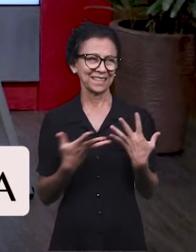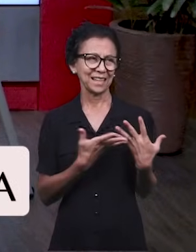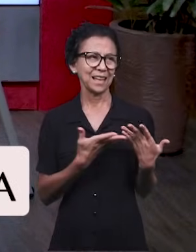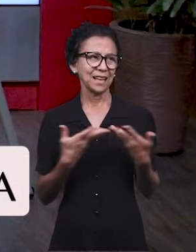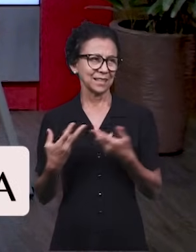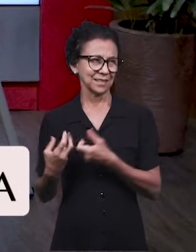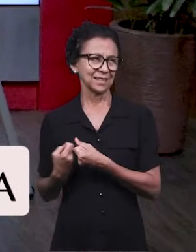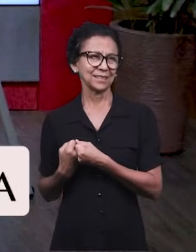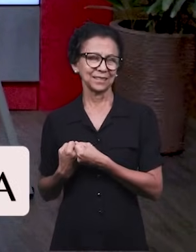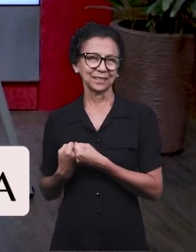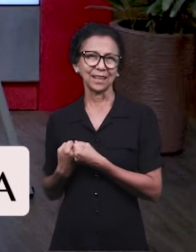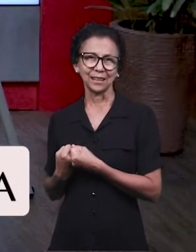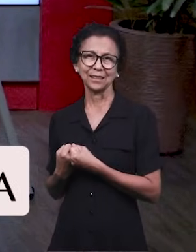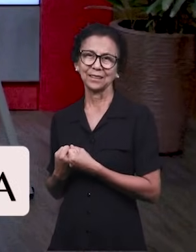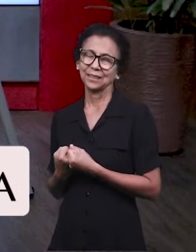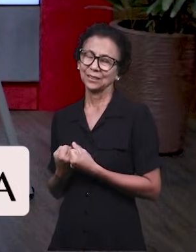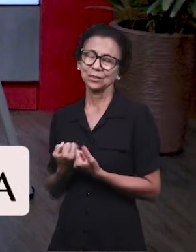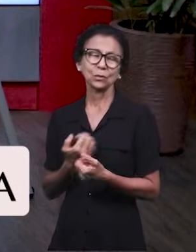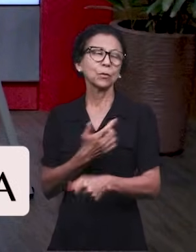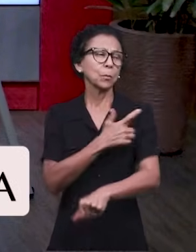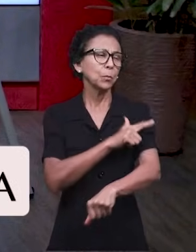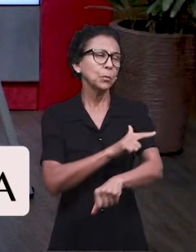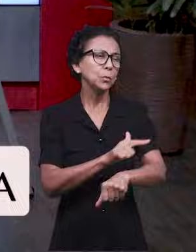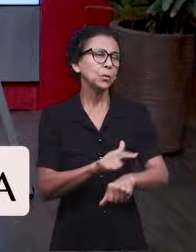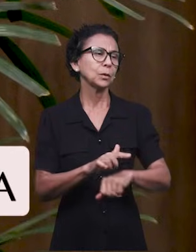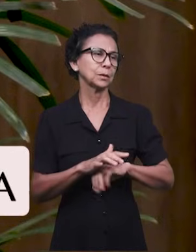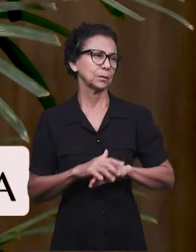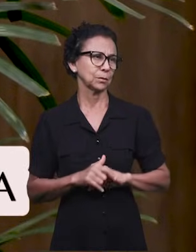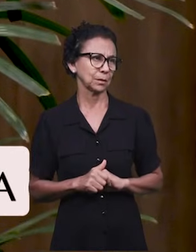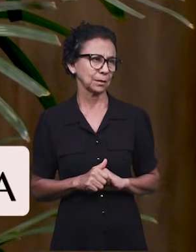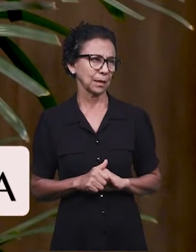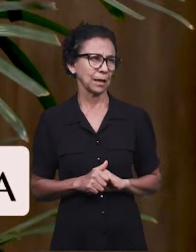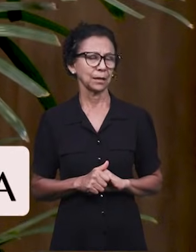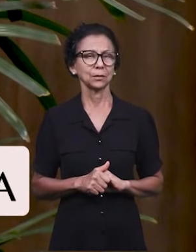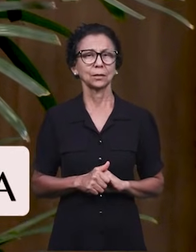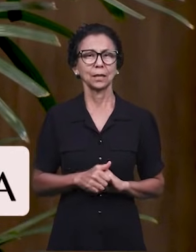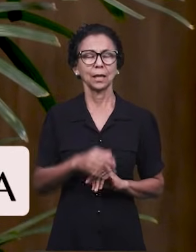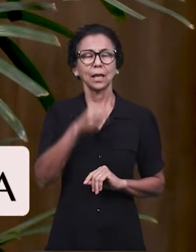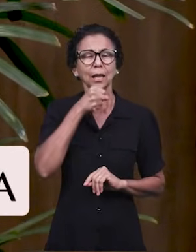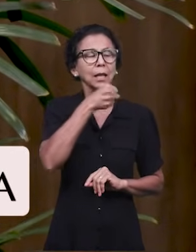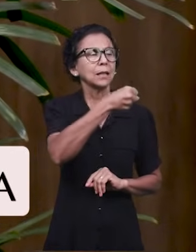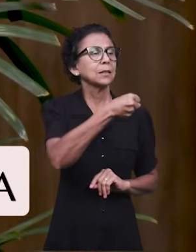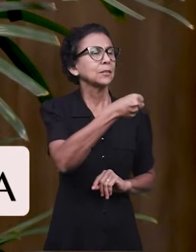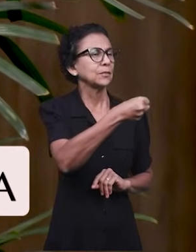aí gentilmente ao convite da realizar essa entrevista,